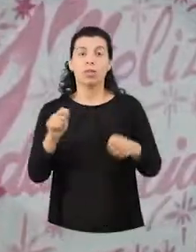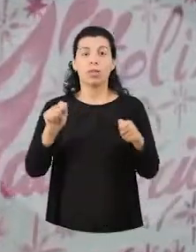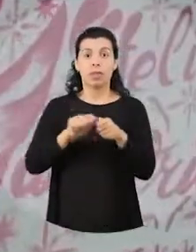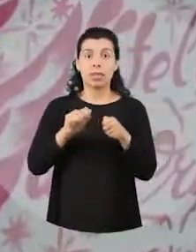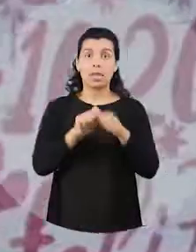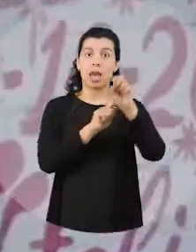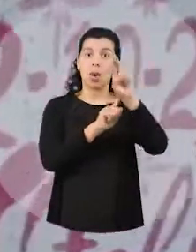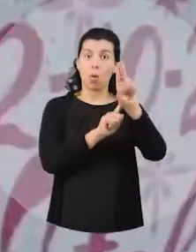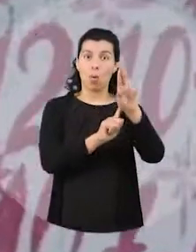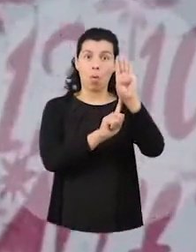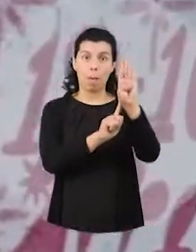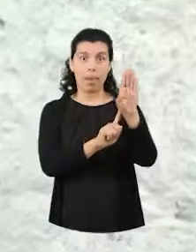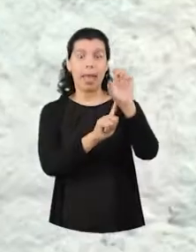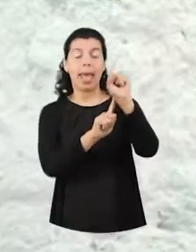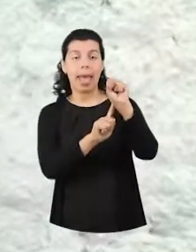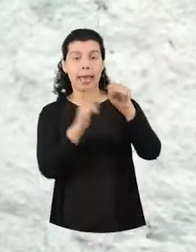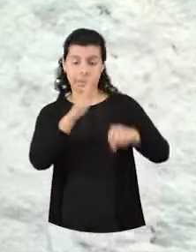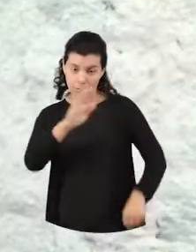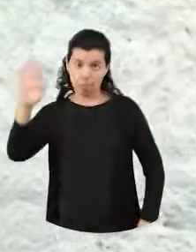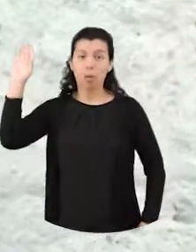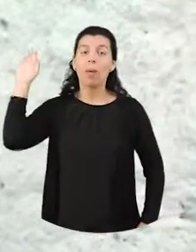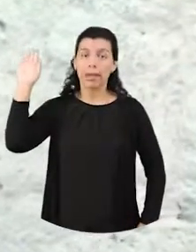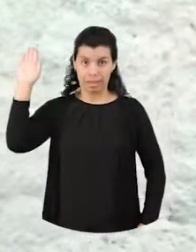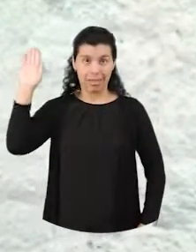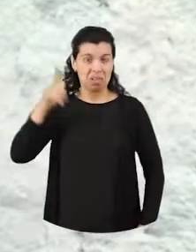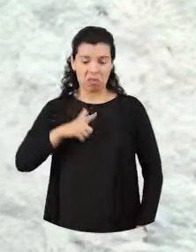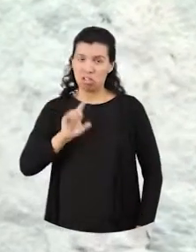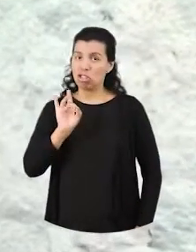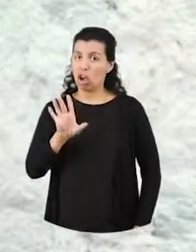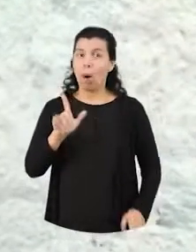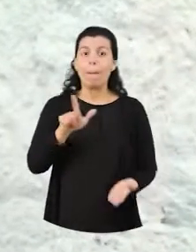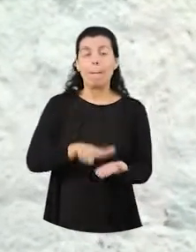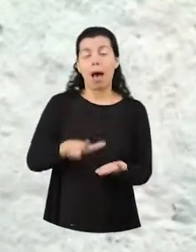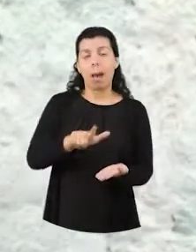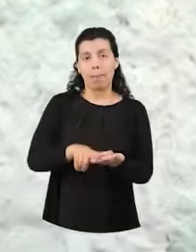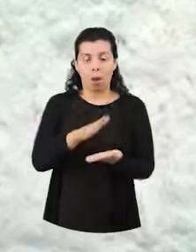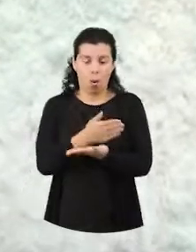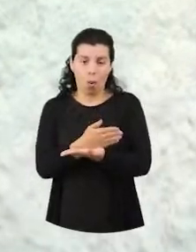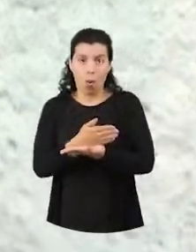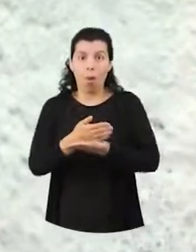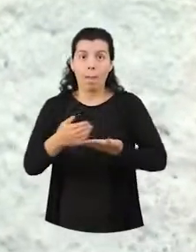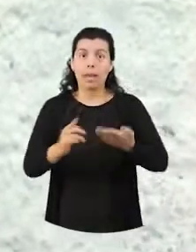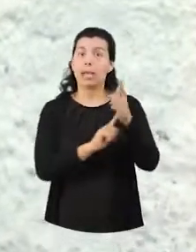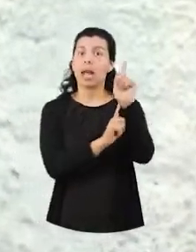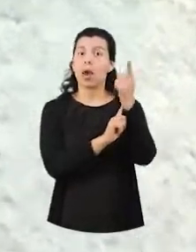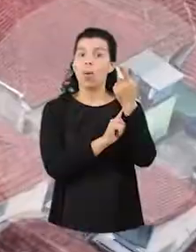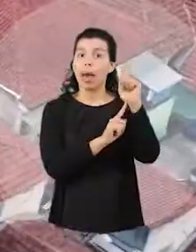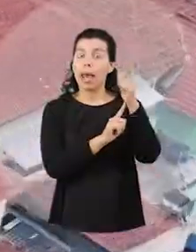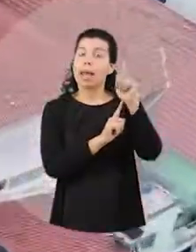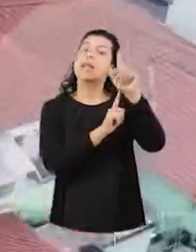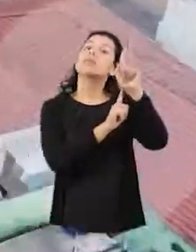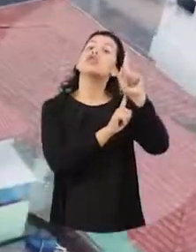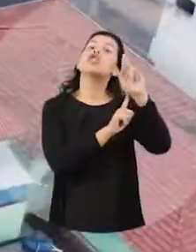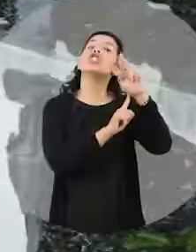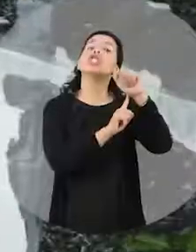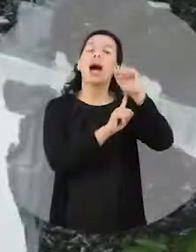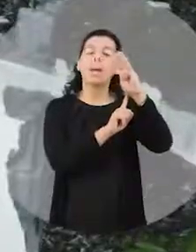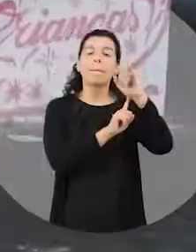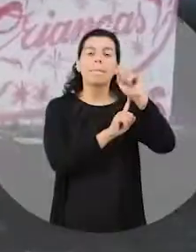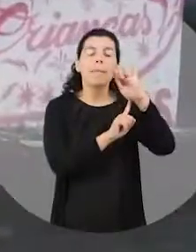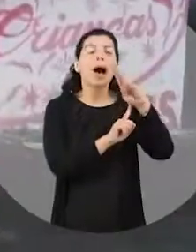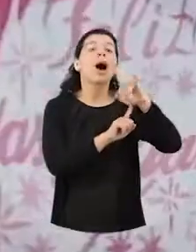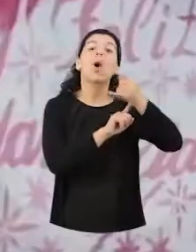hoje nós vamos fazer as UBS que foram prometidas mas nunca saíram do Papel começa aqui da Vila Guarani Jabaquara